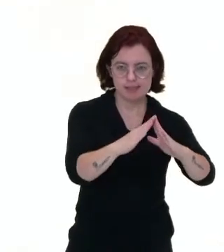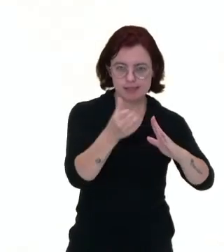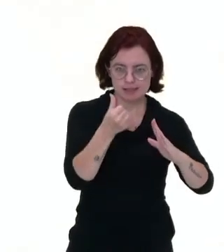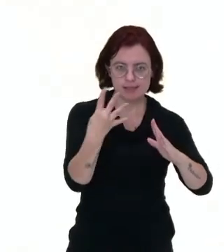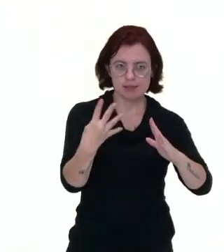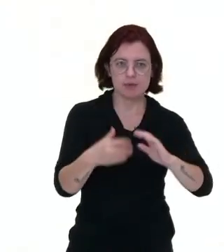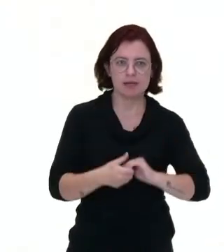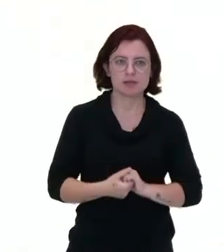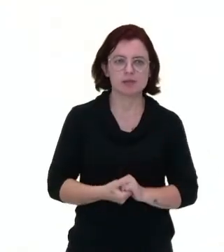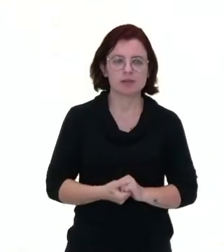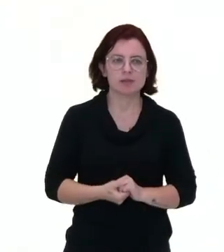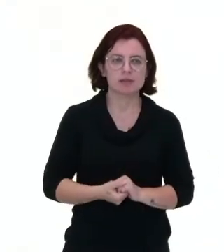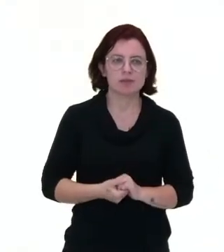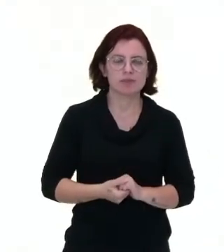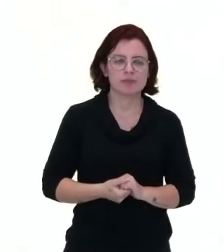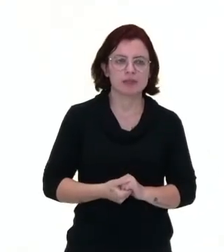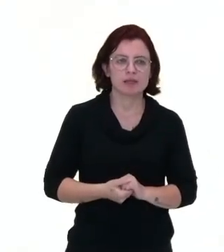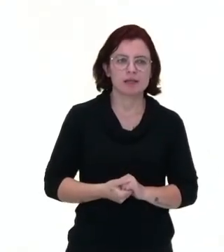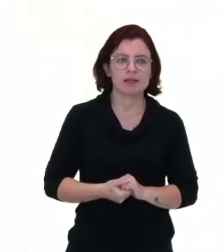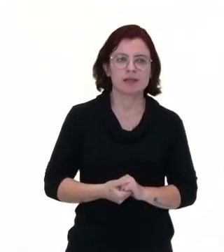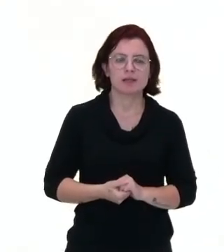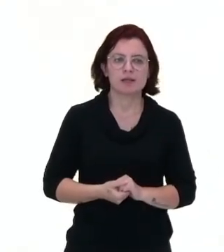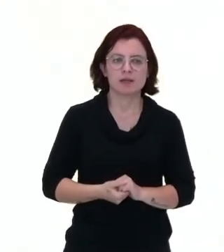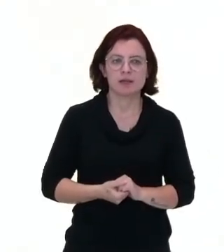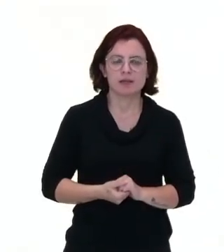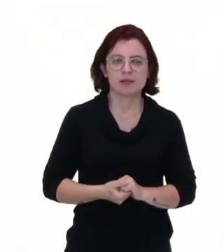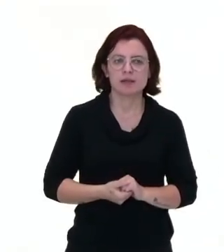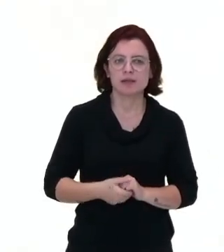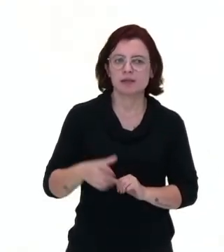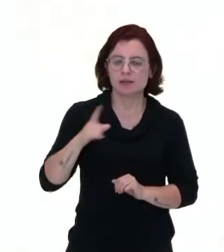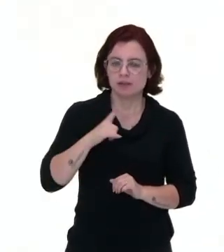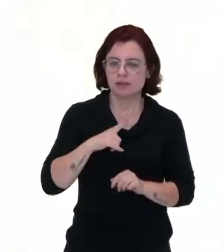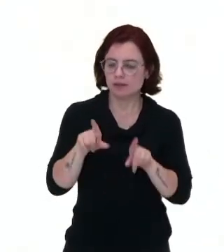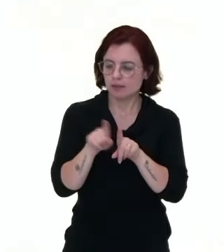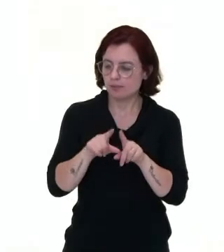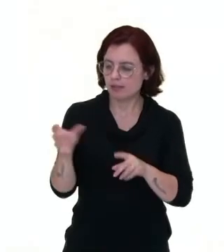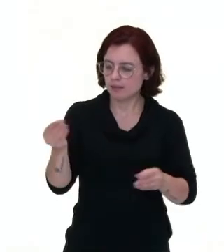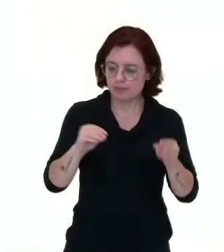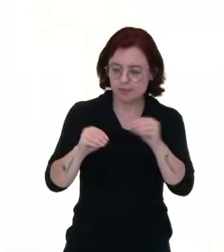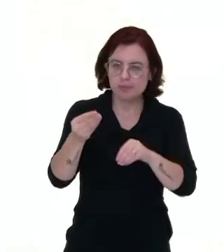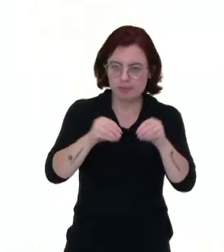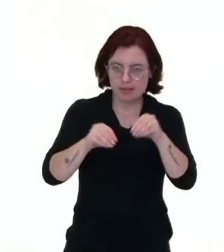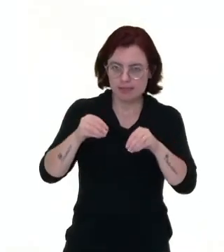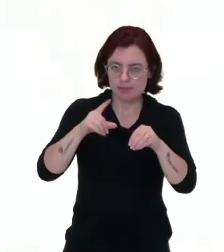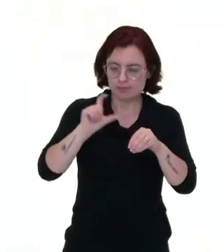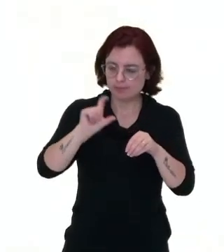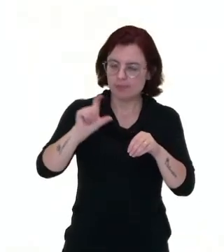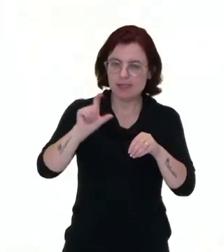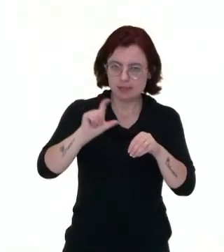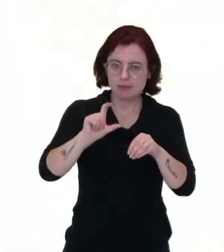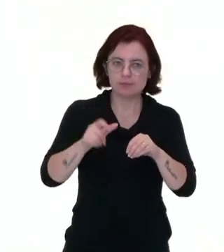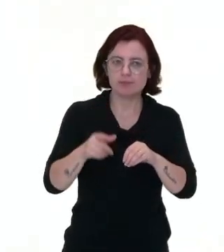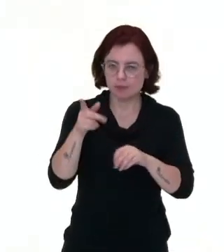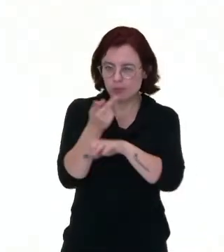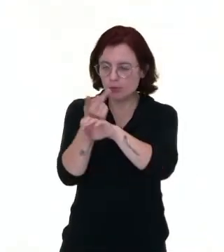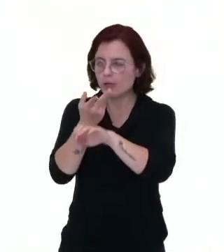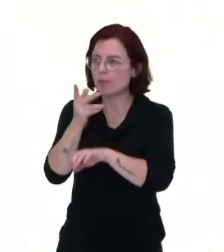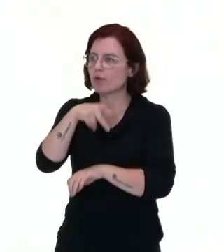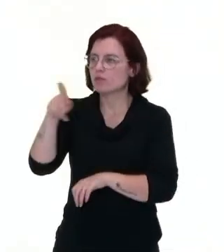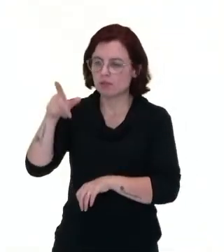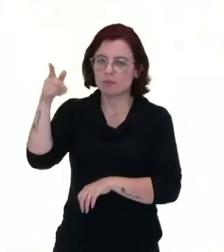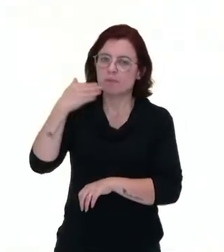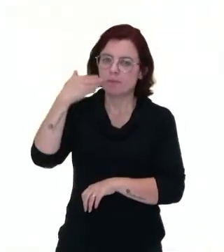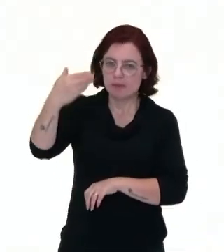da dama, 8x8, as peças de tabuleiro, normalmente aí na escola, né, procure com o seu professor, com